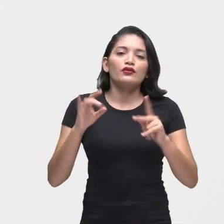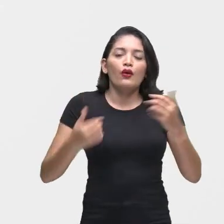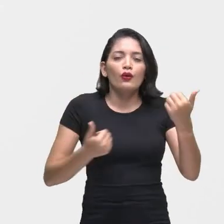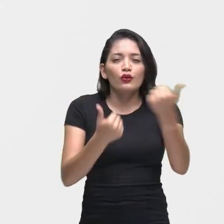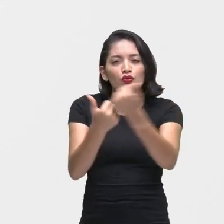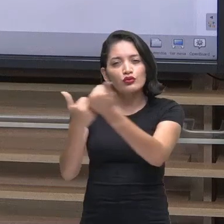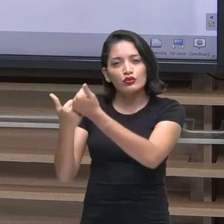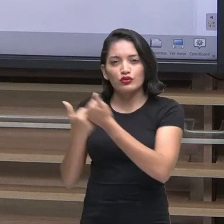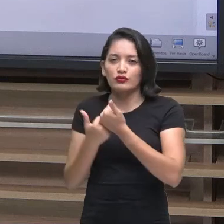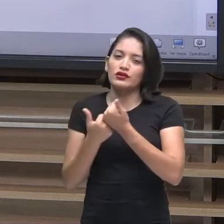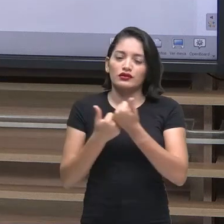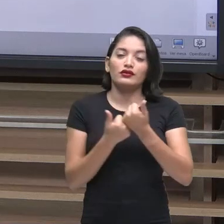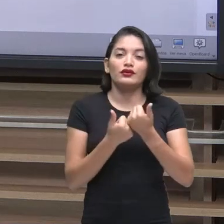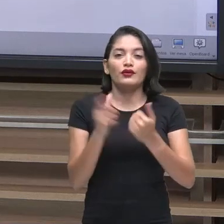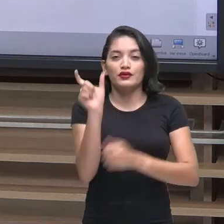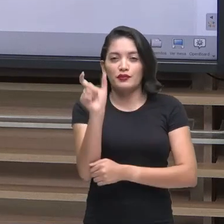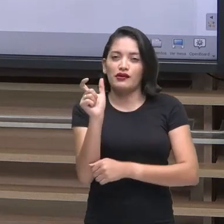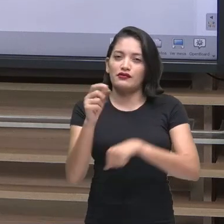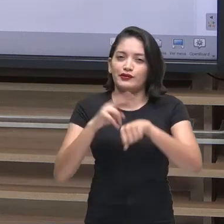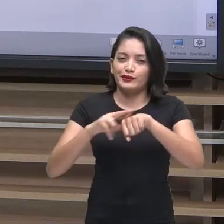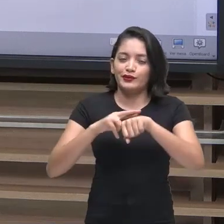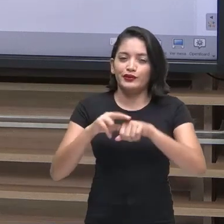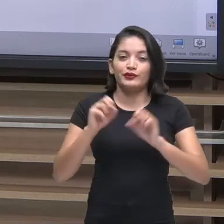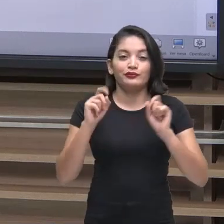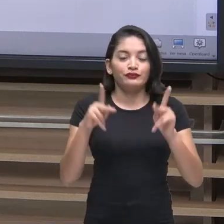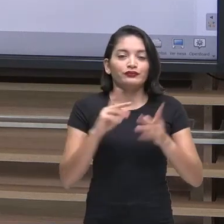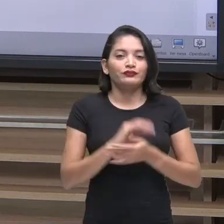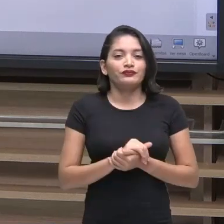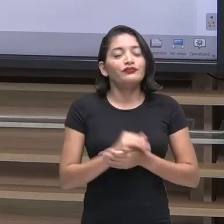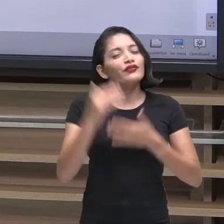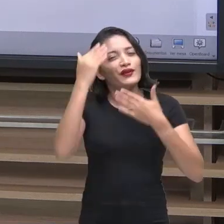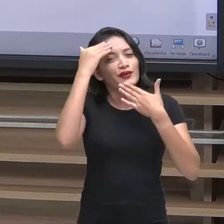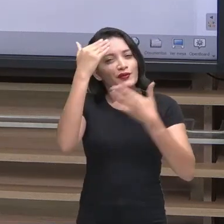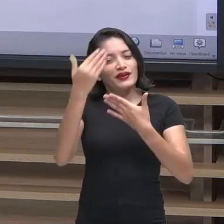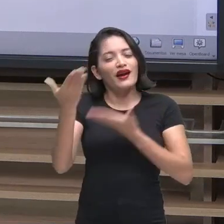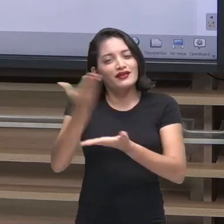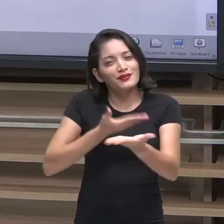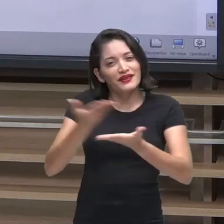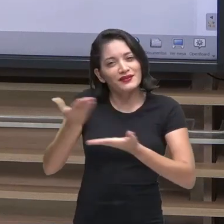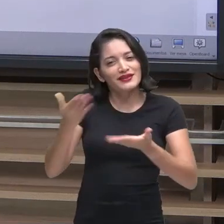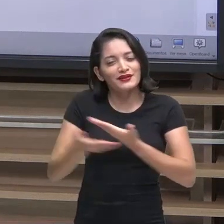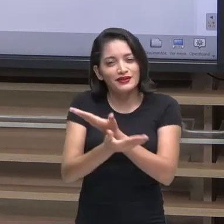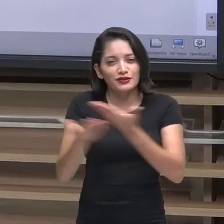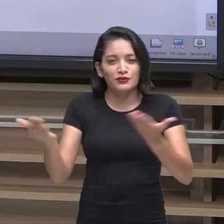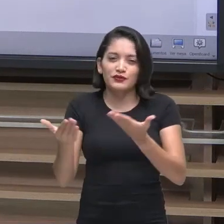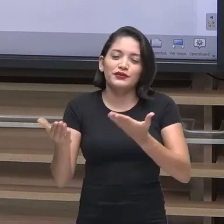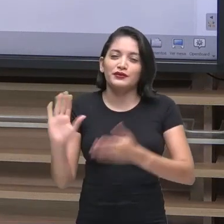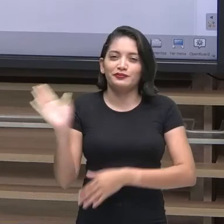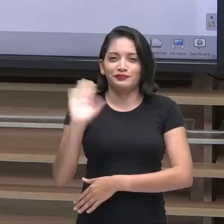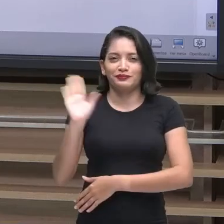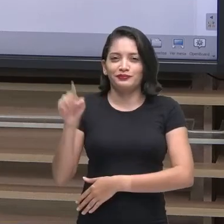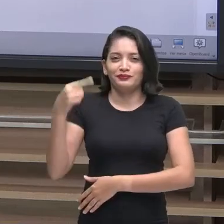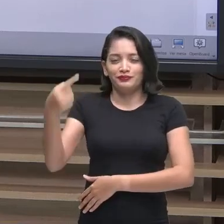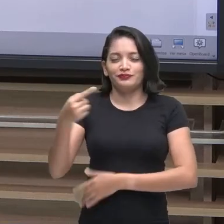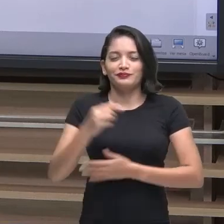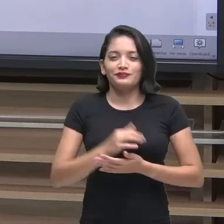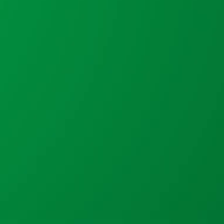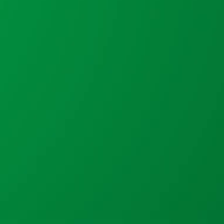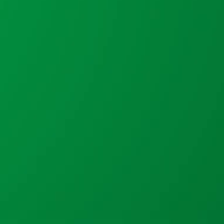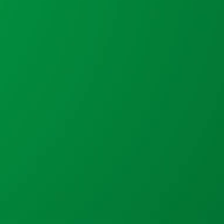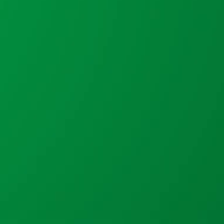substituir onde está indo está aqui certo pipo Então tem que eu sou mais pela participação de vocês se eu vai